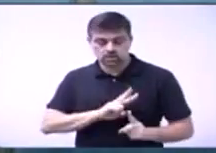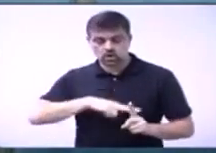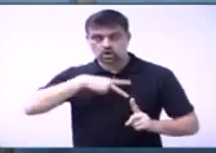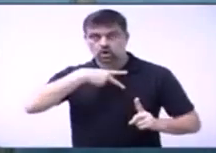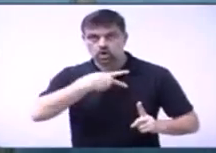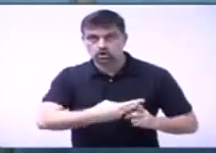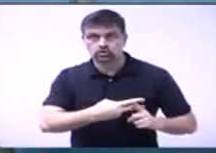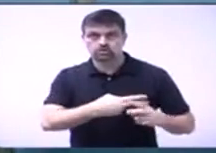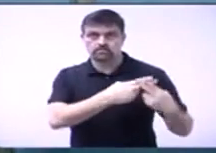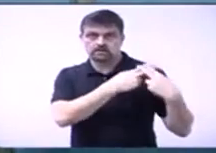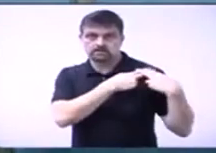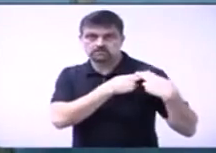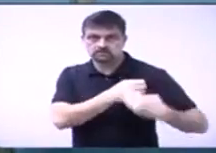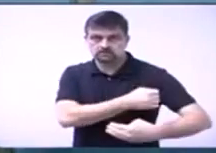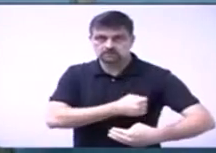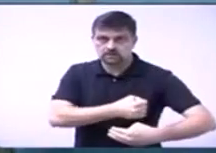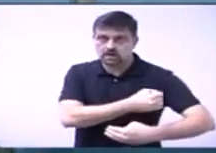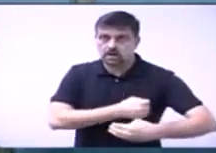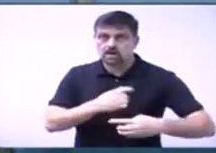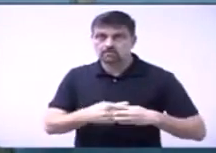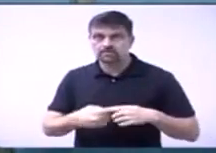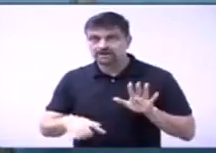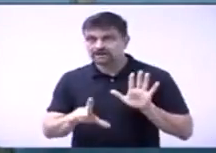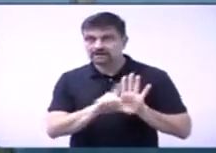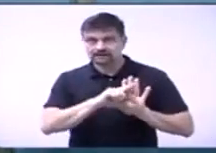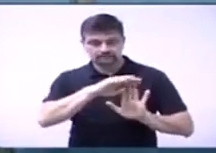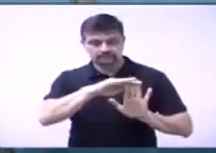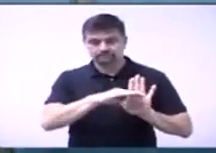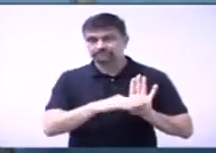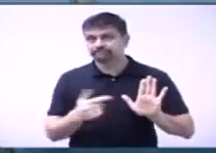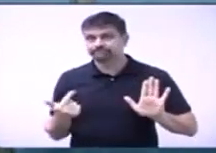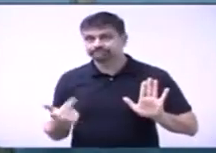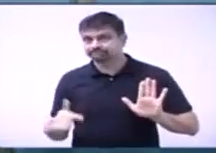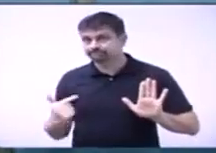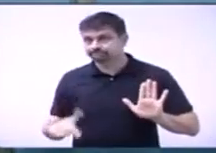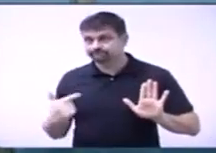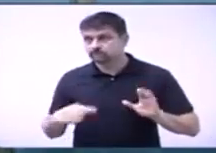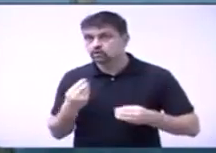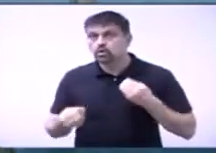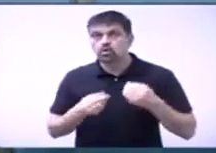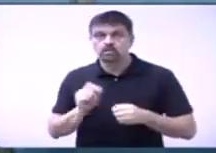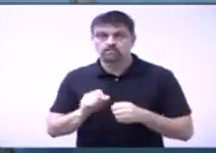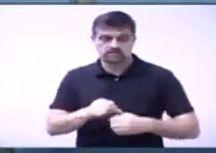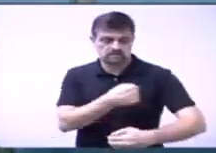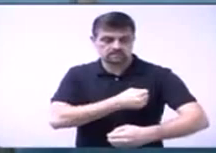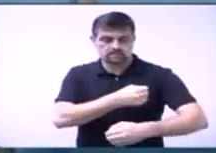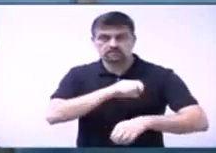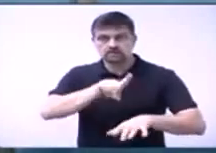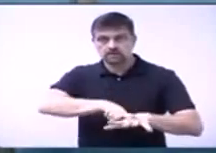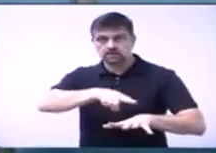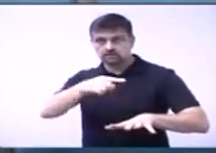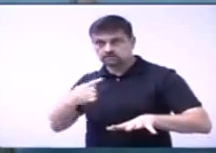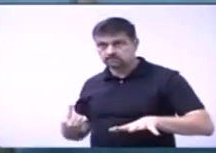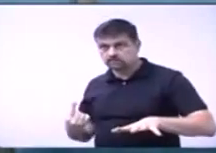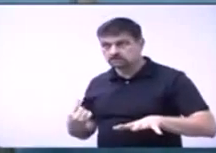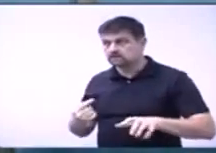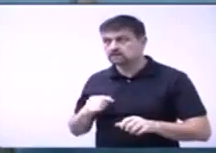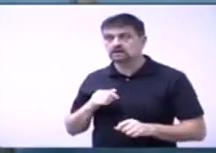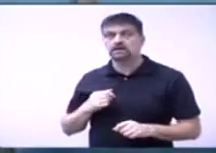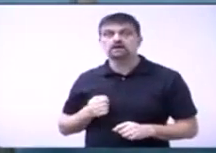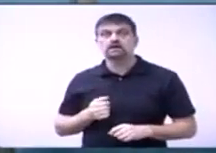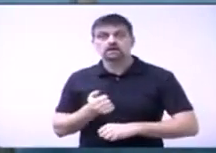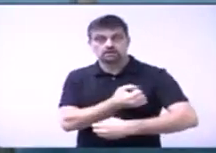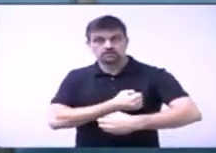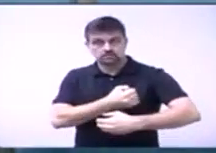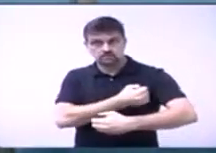como contestar, porque não existe legalidade para contestar atestado, afastamento. E os que estão